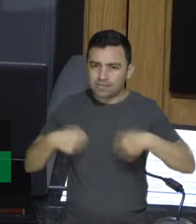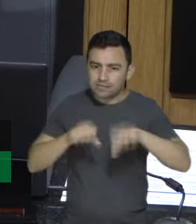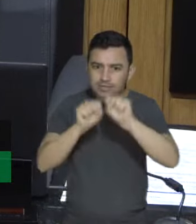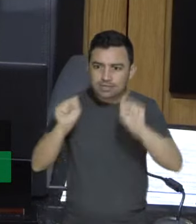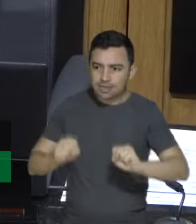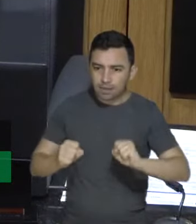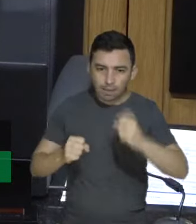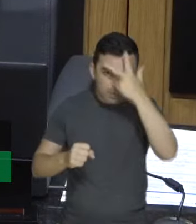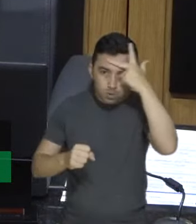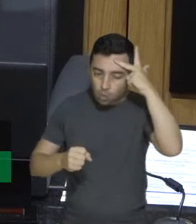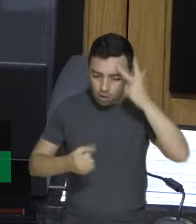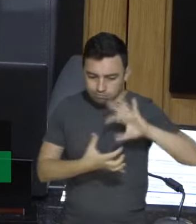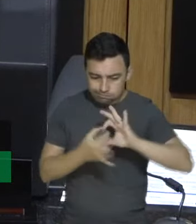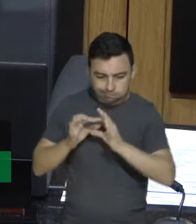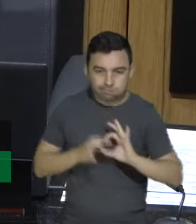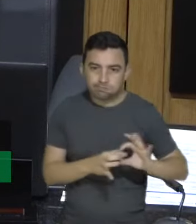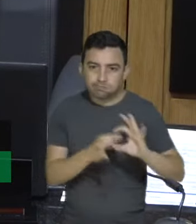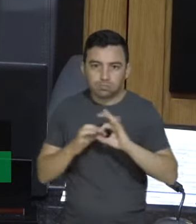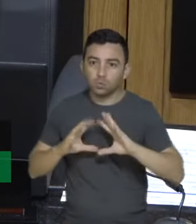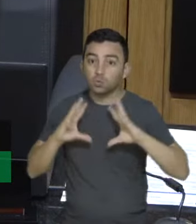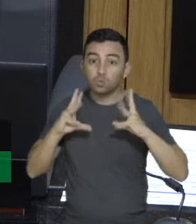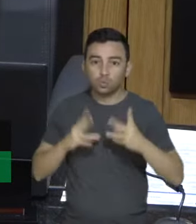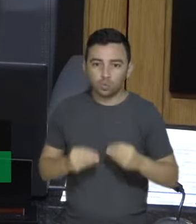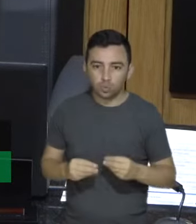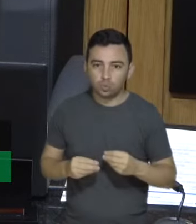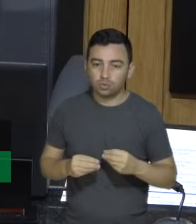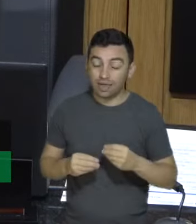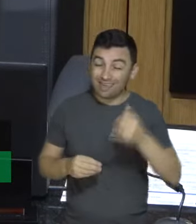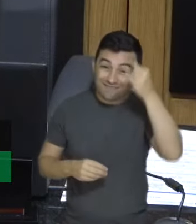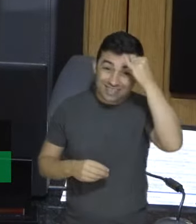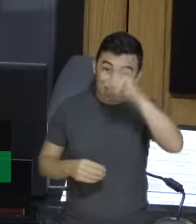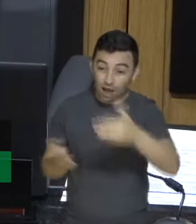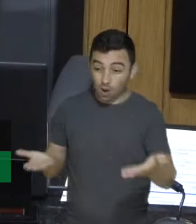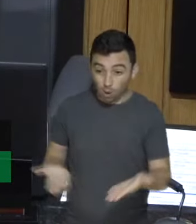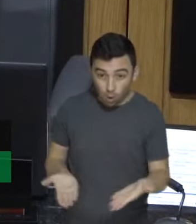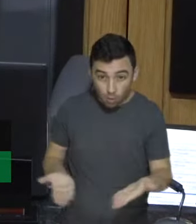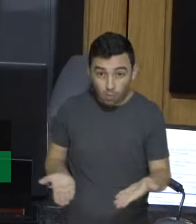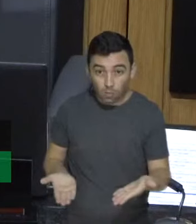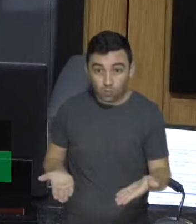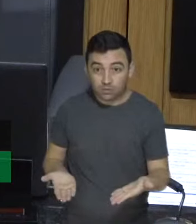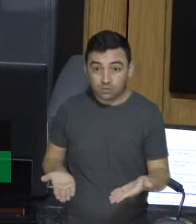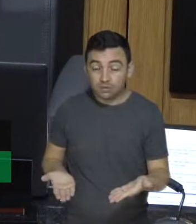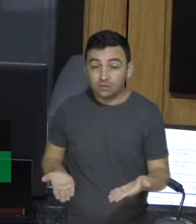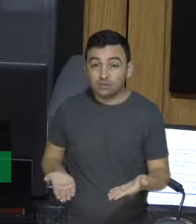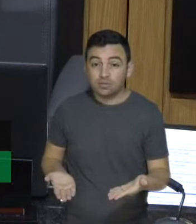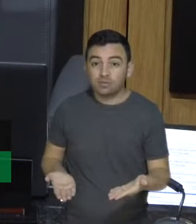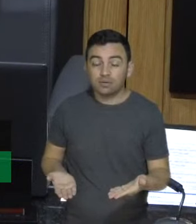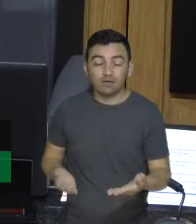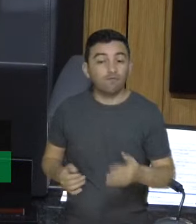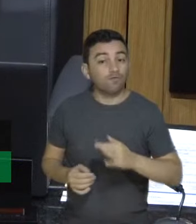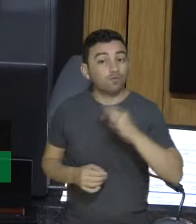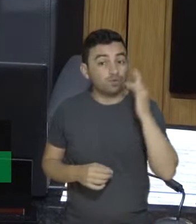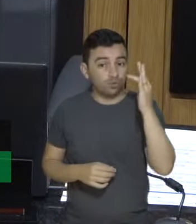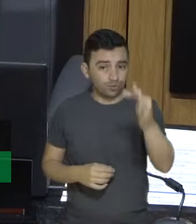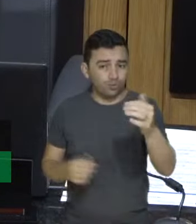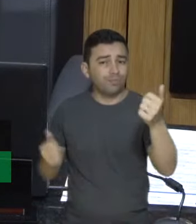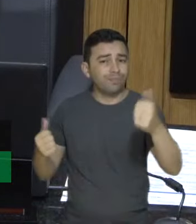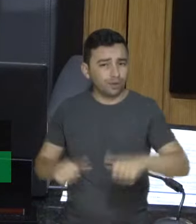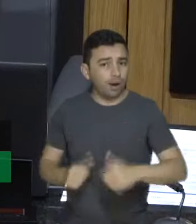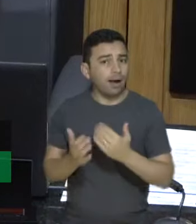que envolve toda a questão do ser humano, e não fizermos esse trabalho de prevenção hoje, com certeza as demandas serão maiores no futuro,